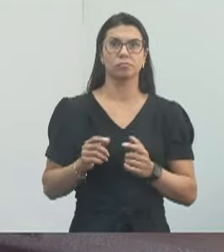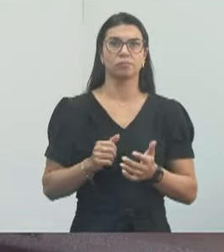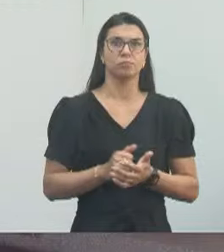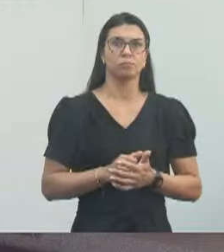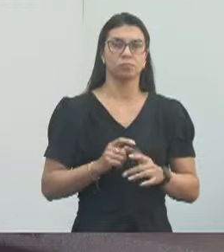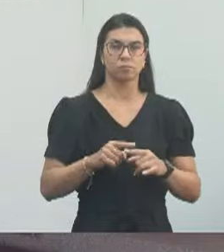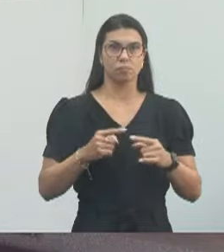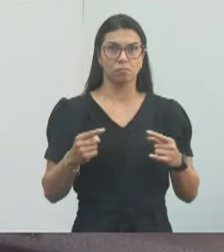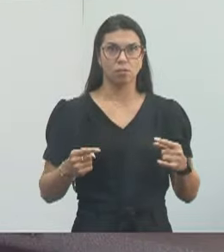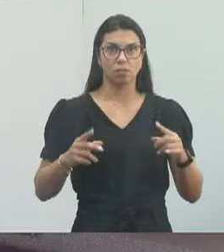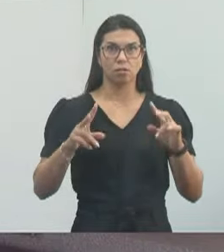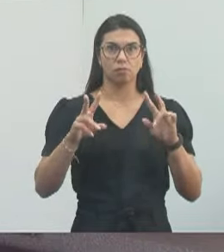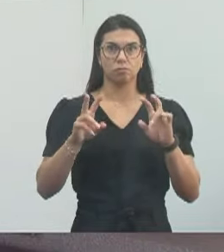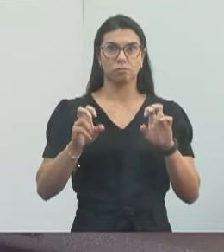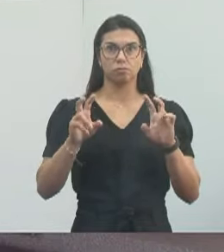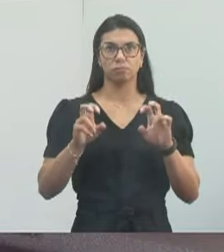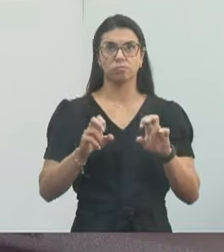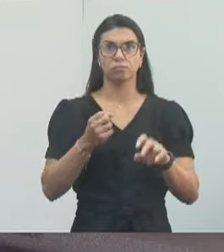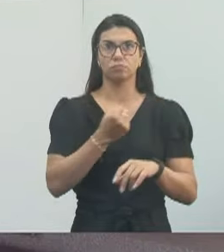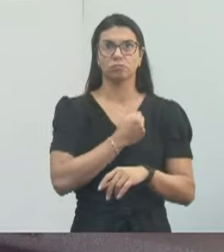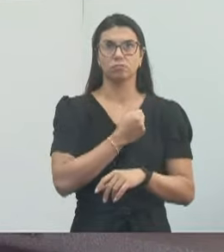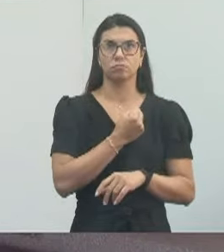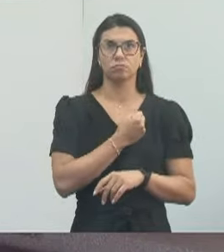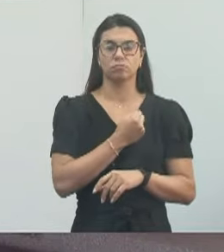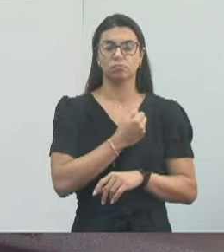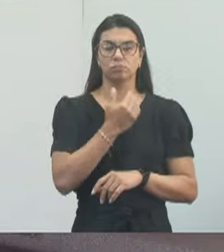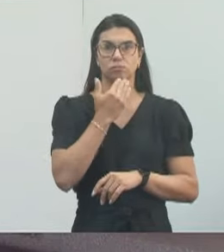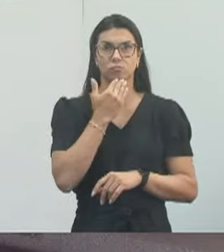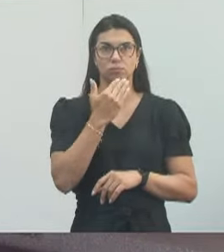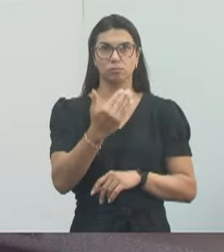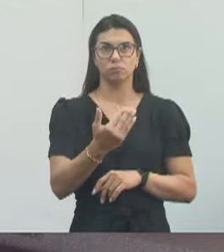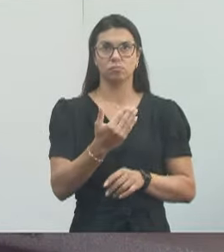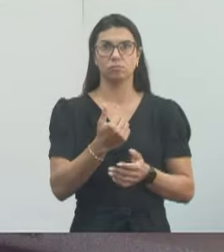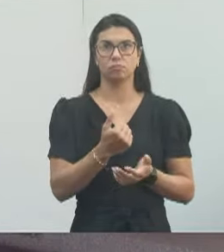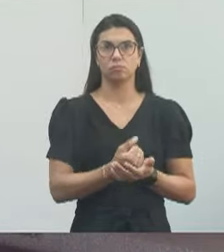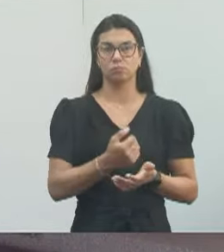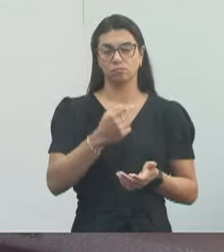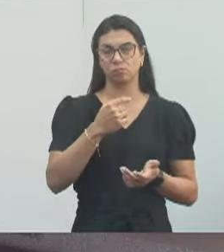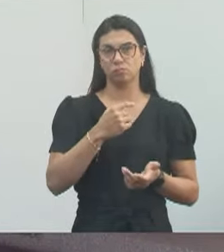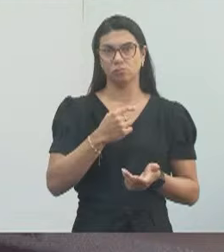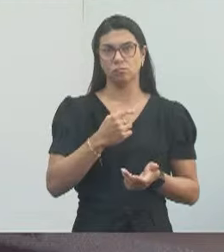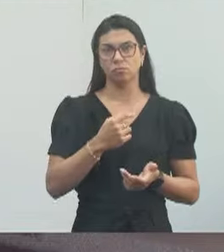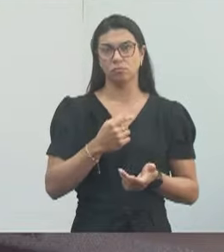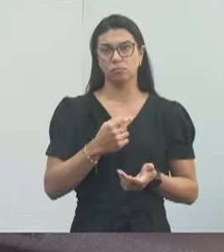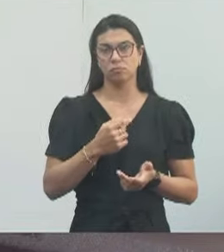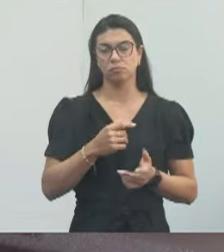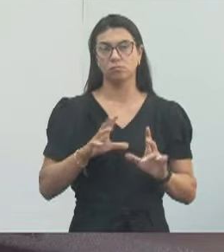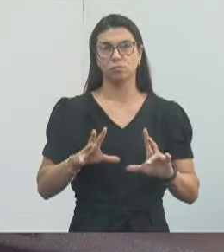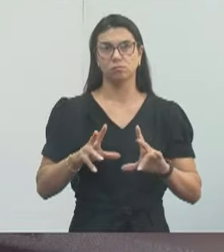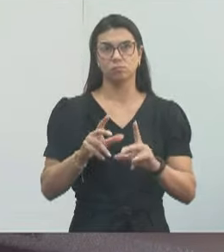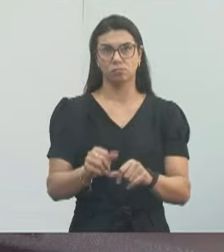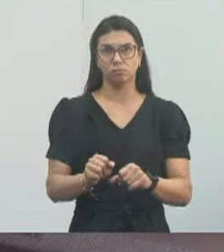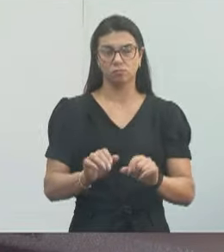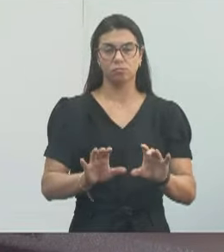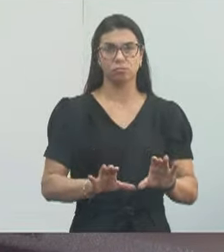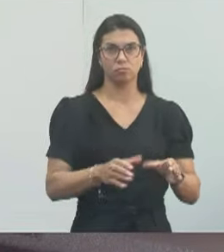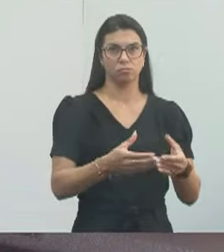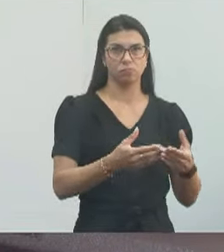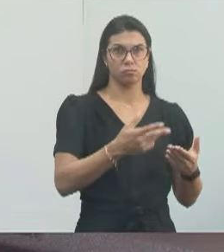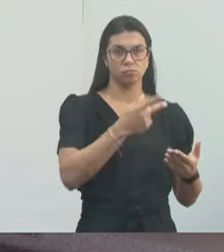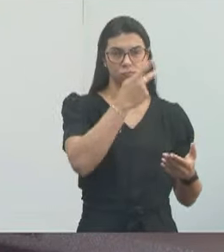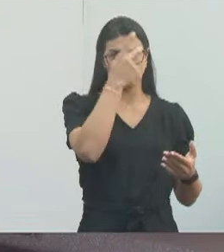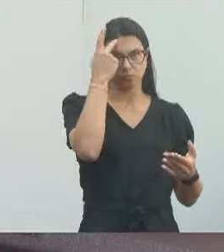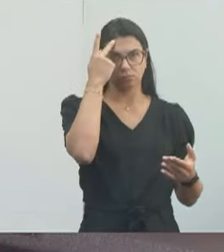em razão da grande do grande número de solicitações do presente item é necessário de que toda a equipe do setor paralise